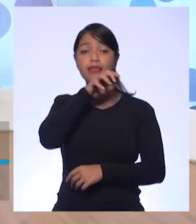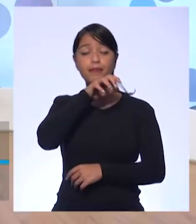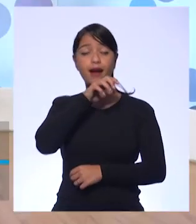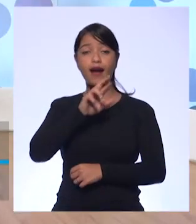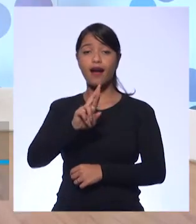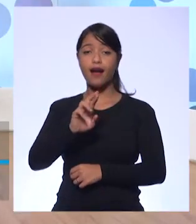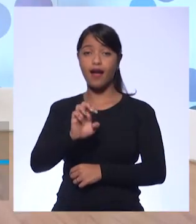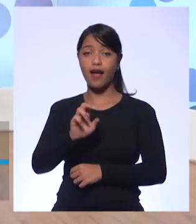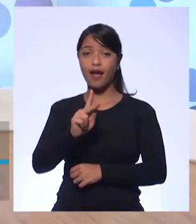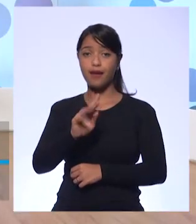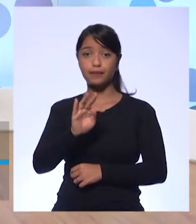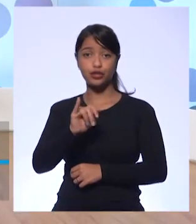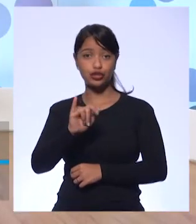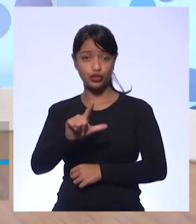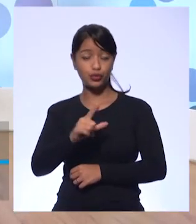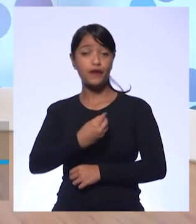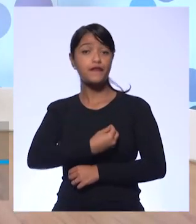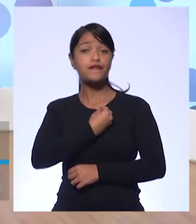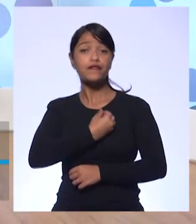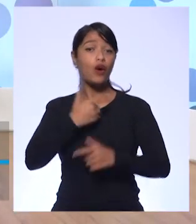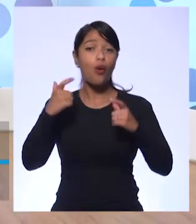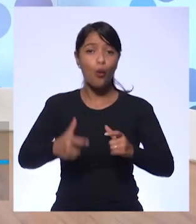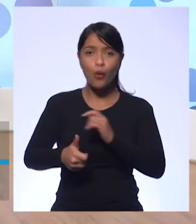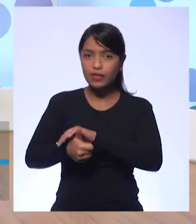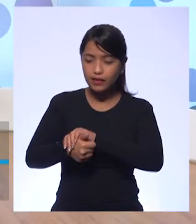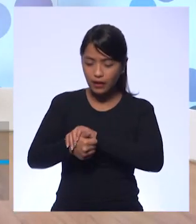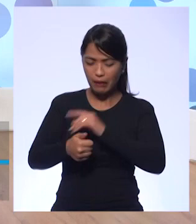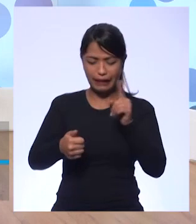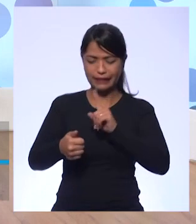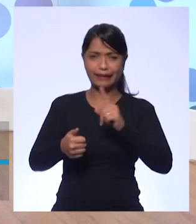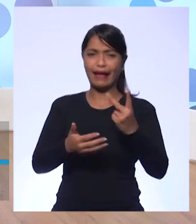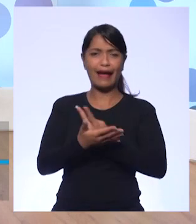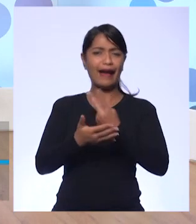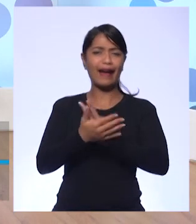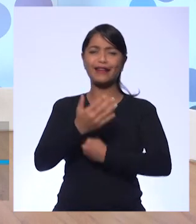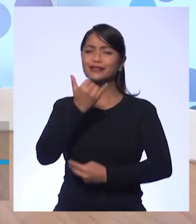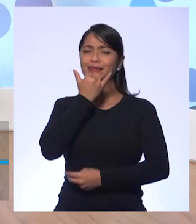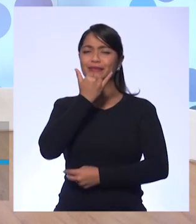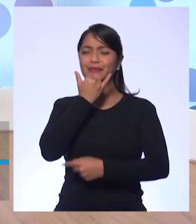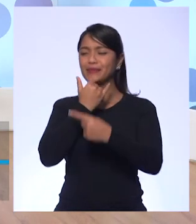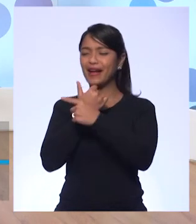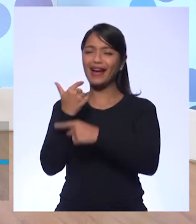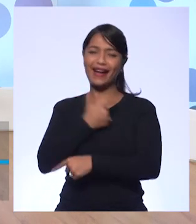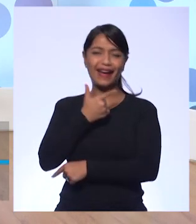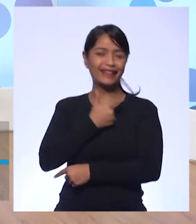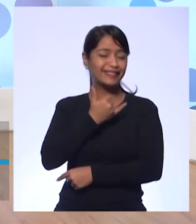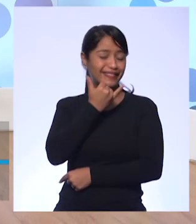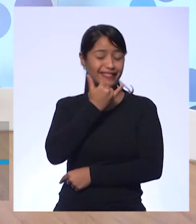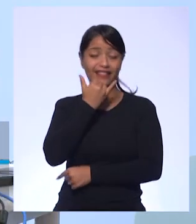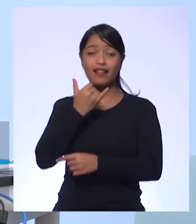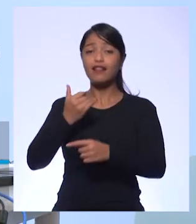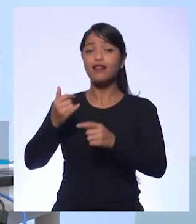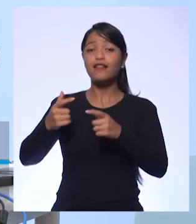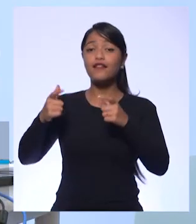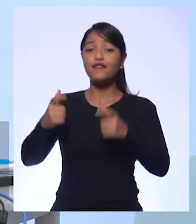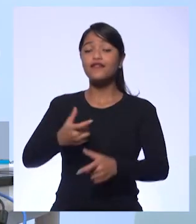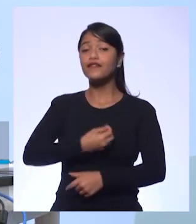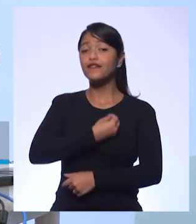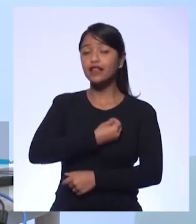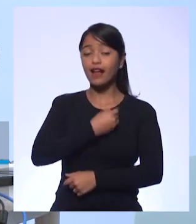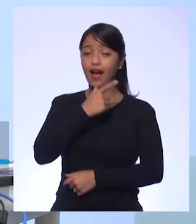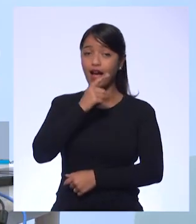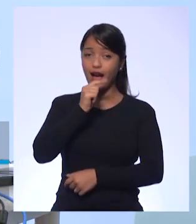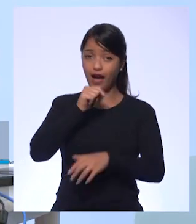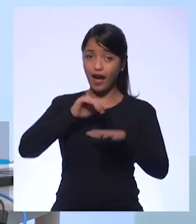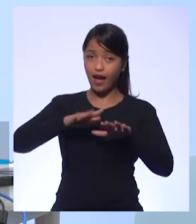é ótimo. Desculpa, gente, ao vivo, meu Deus. Eu tô lendo aqui tanto tartaruga que... Que pode viver na água, pode viver na terra,